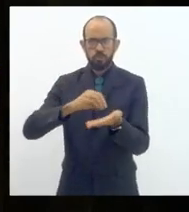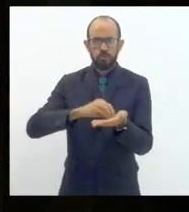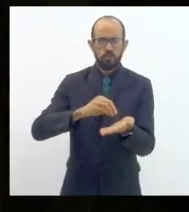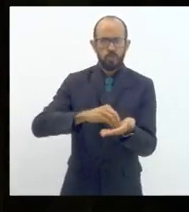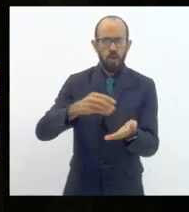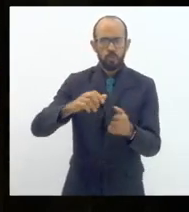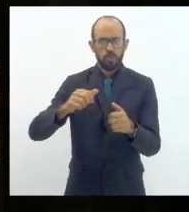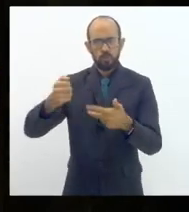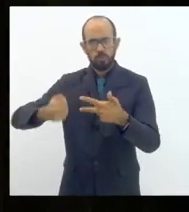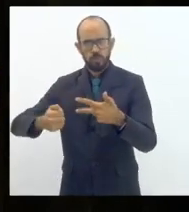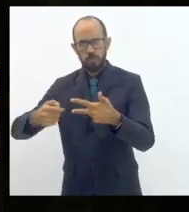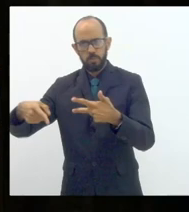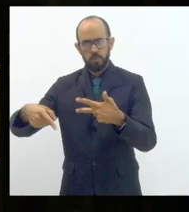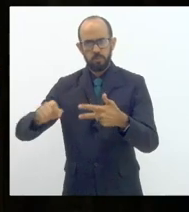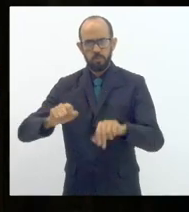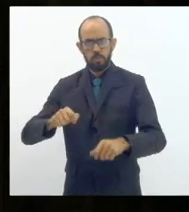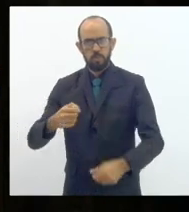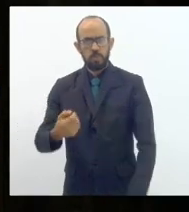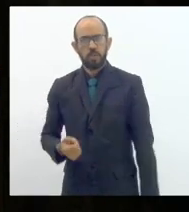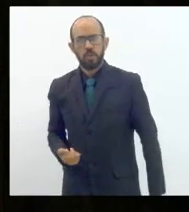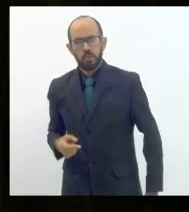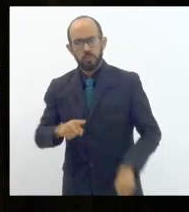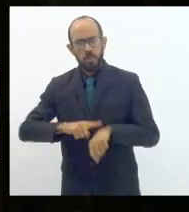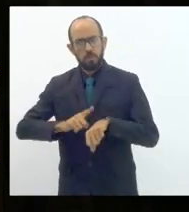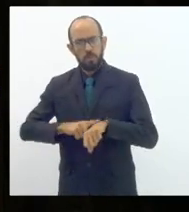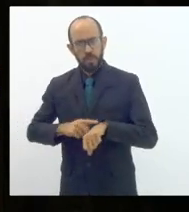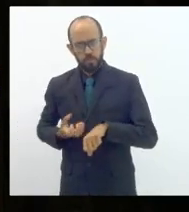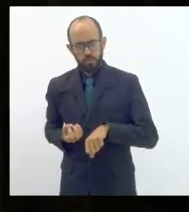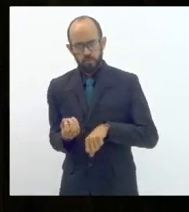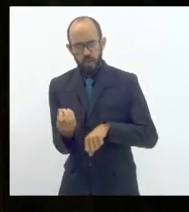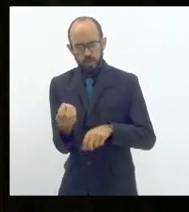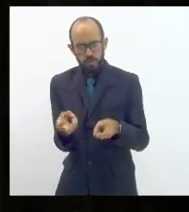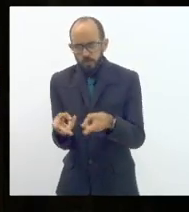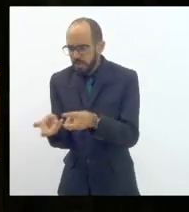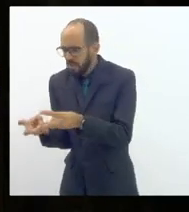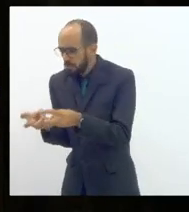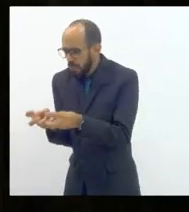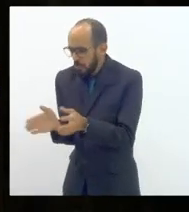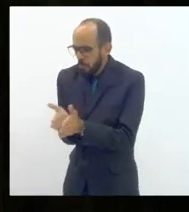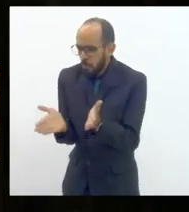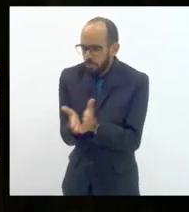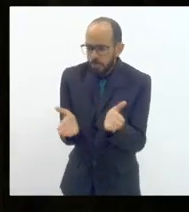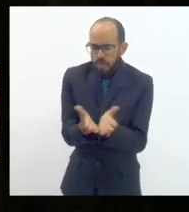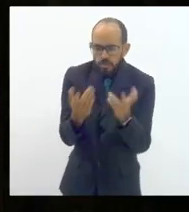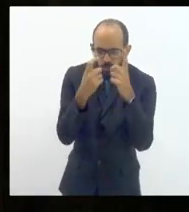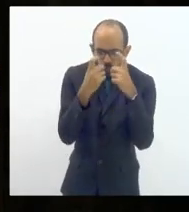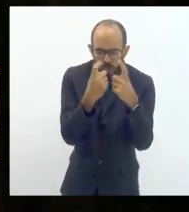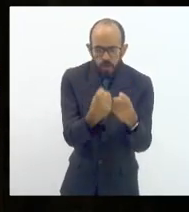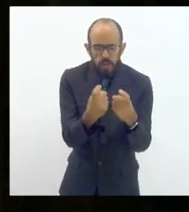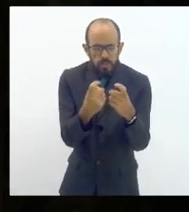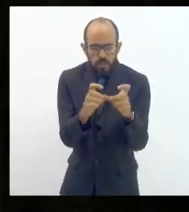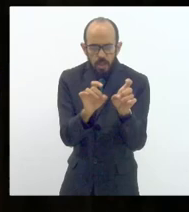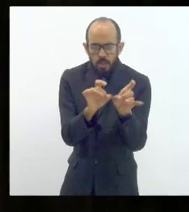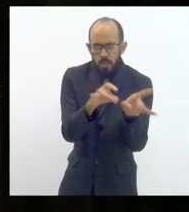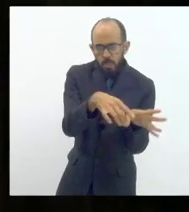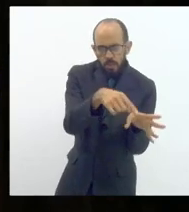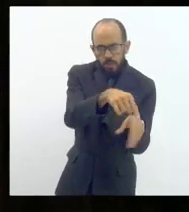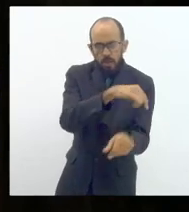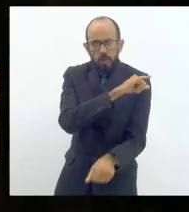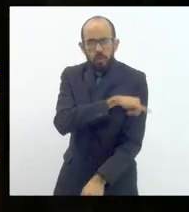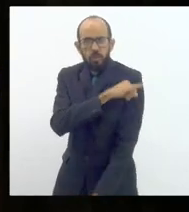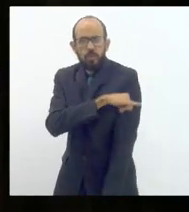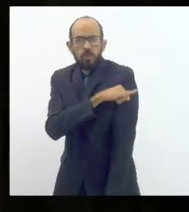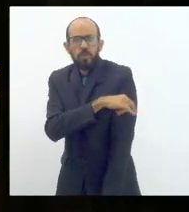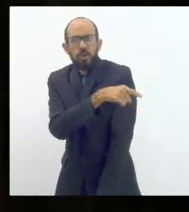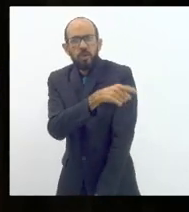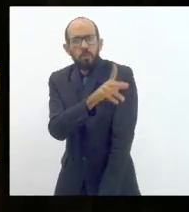poder público. Durante a viagem, vi um Rio de pobreza, de violência e totalmente abandonado, assim como o nosso